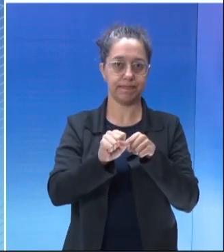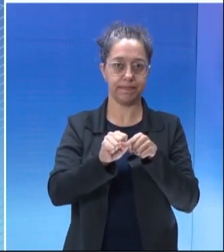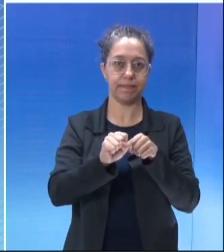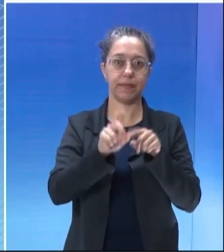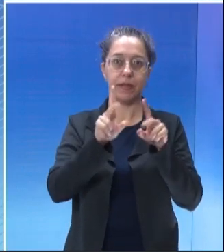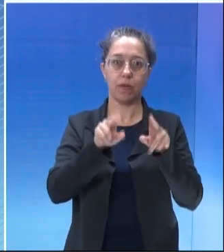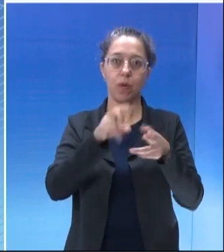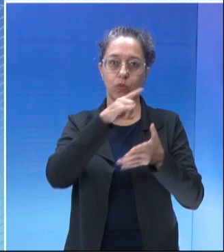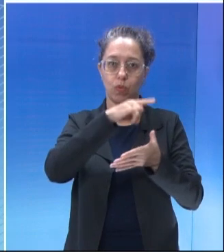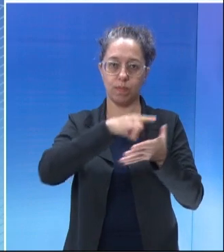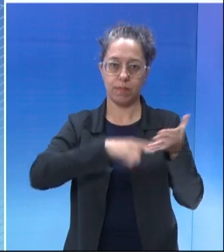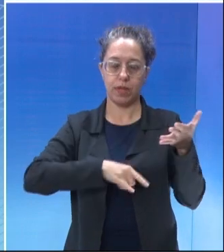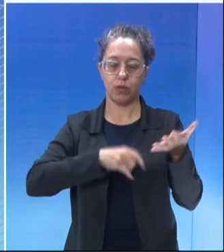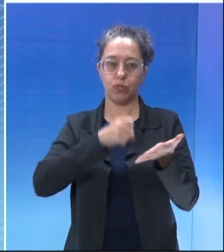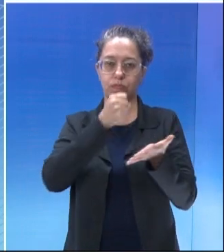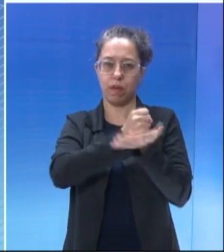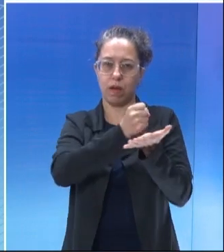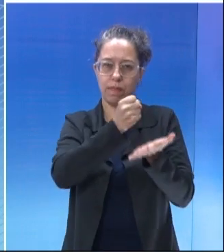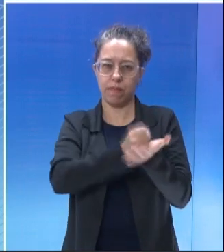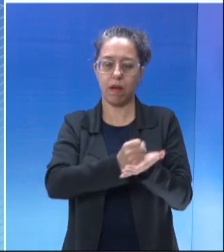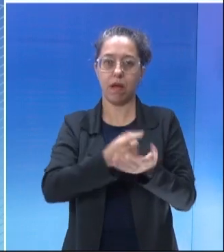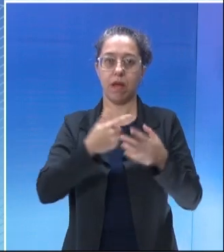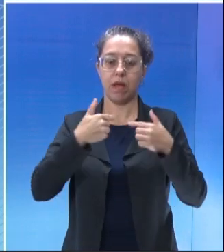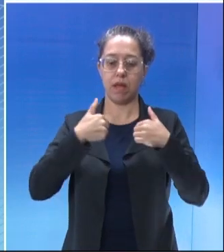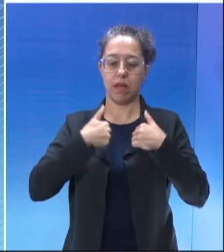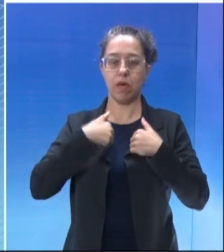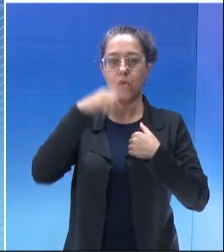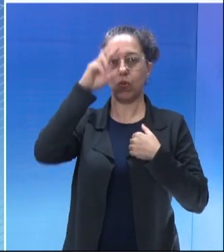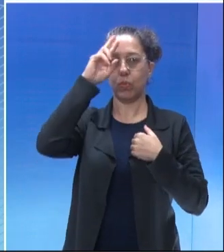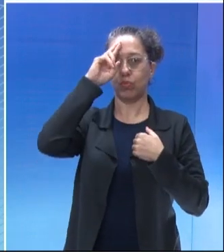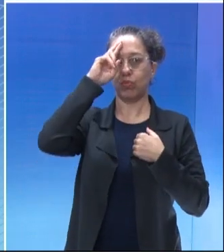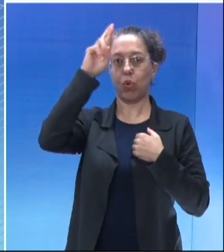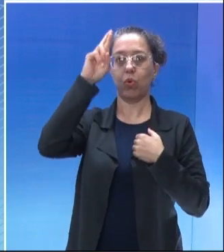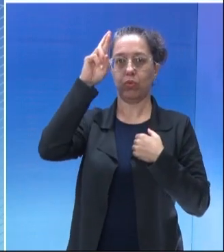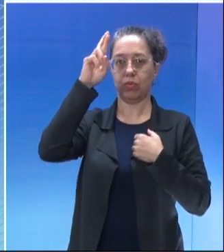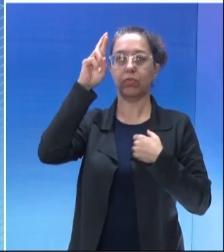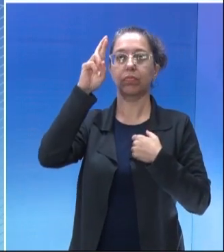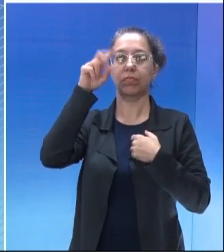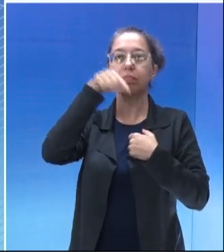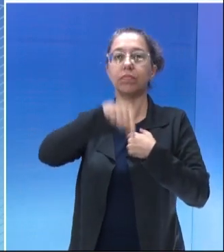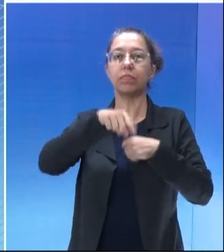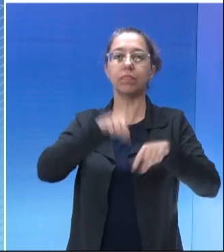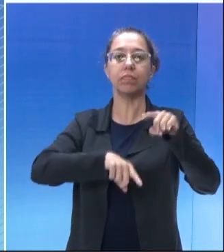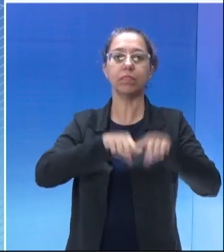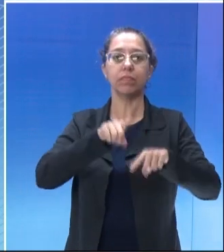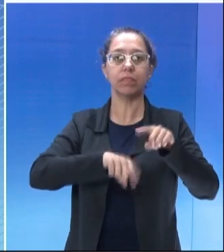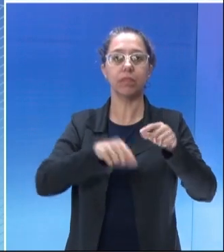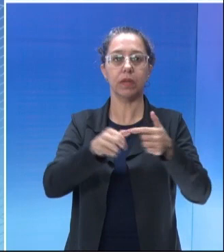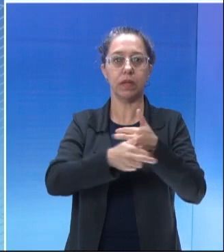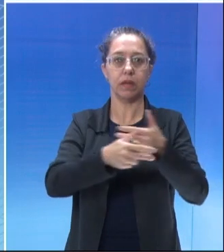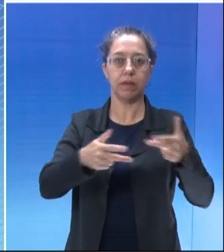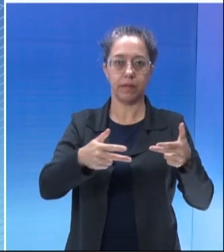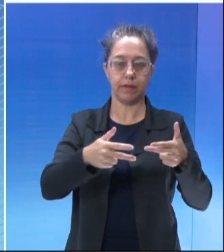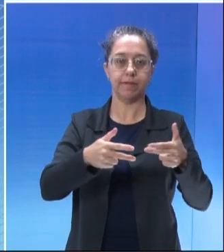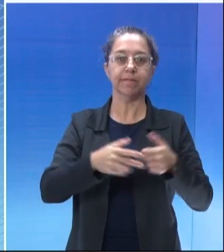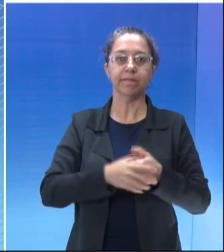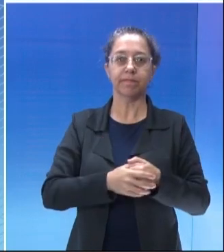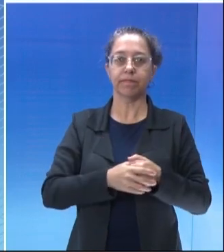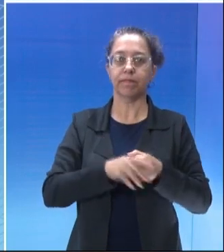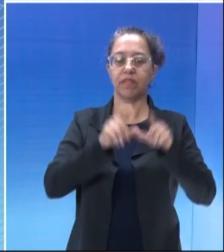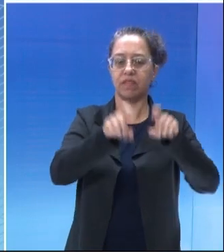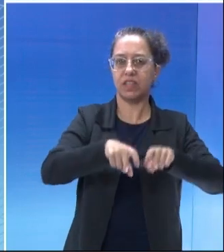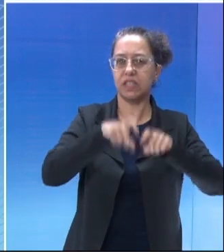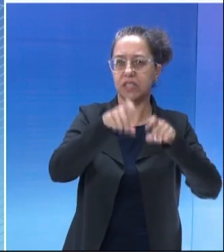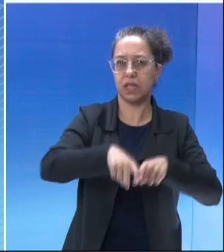uma escritura que diga que eu sou dona daquele bem imóvel, de uma